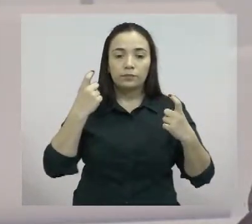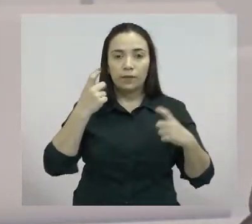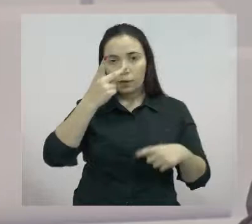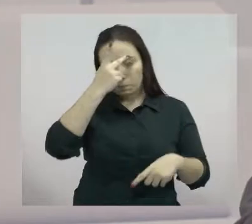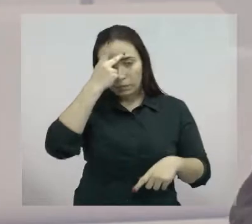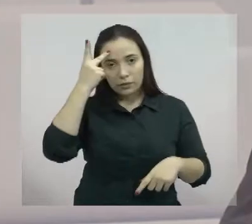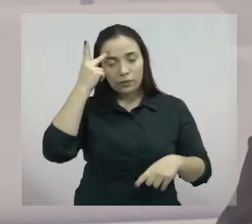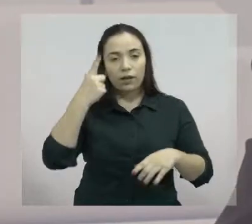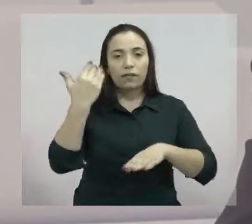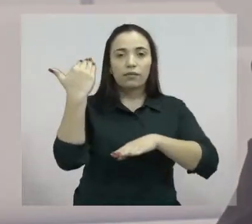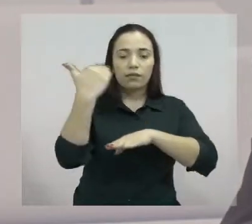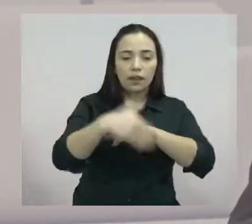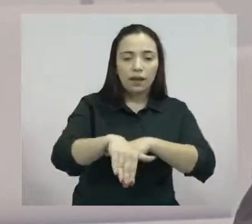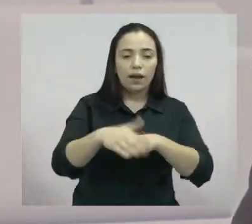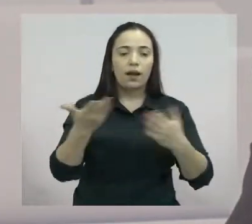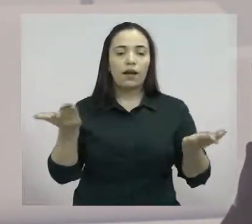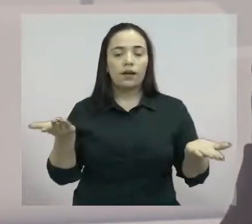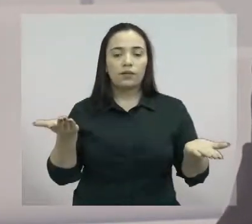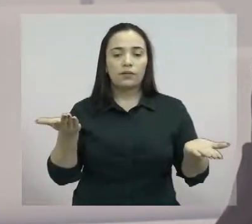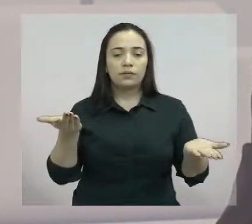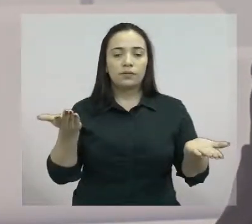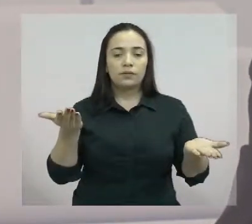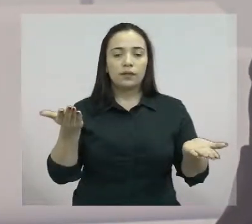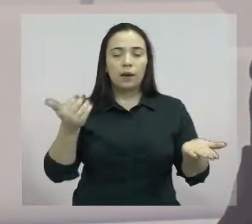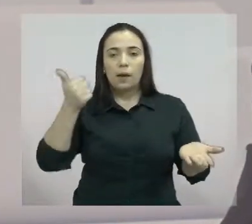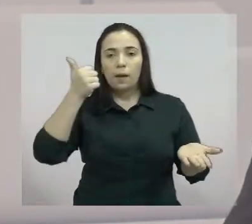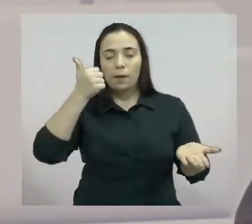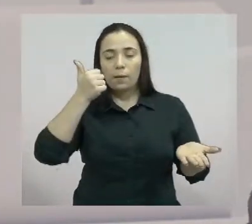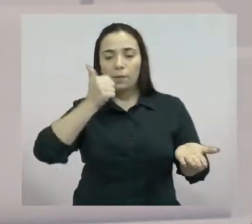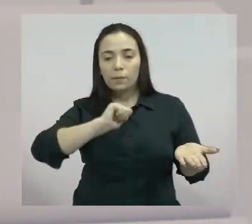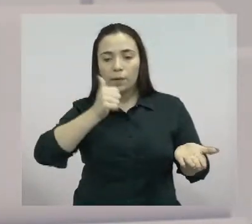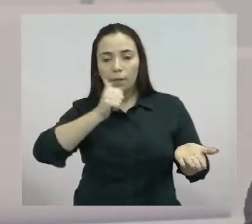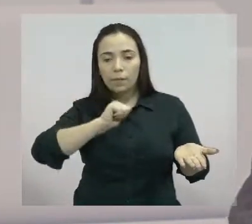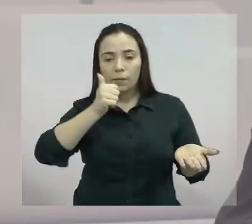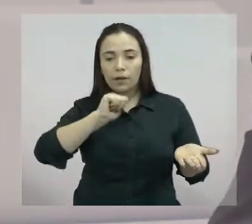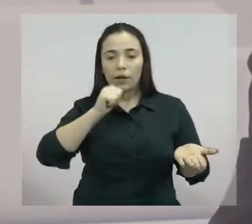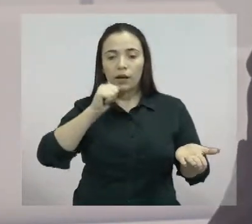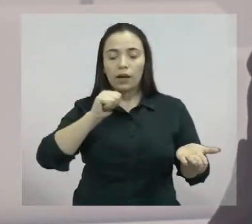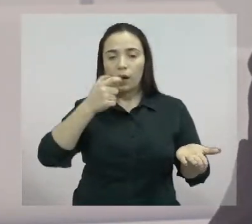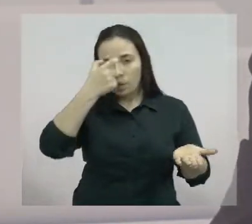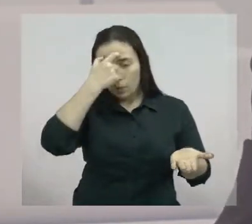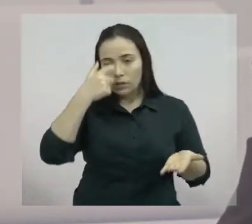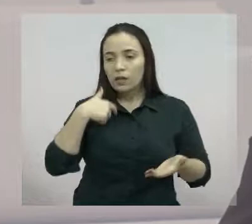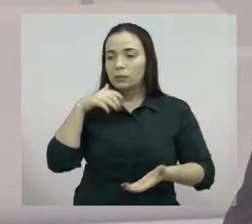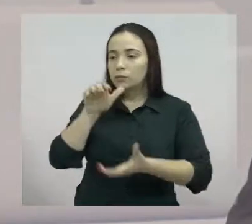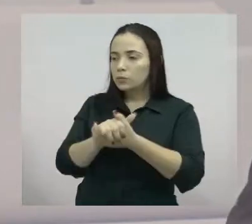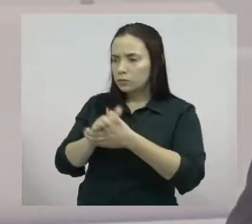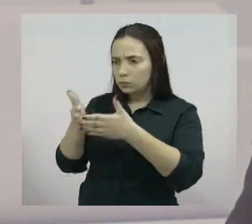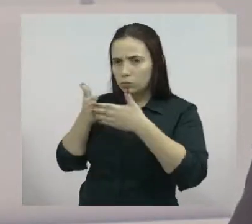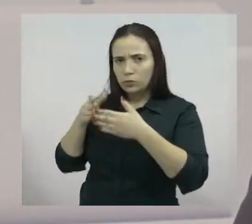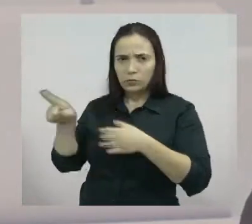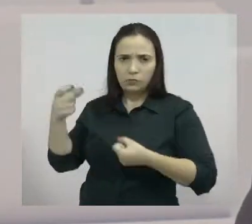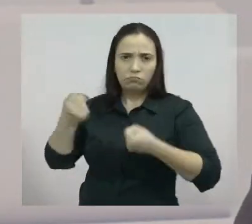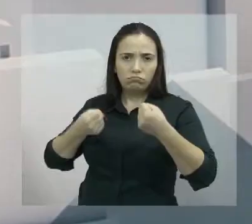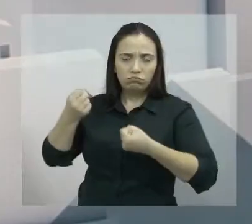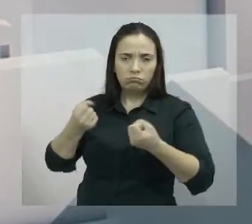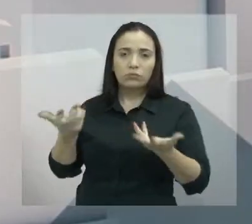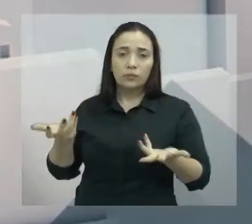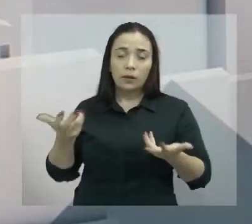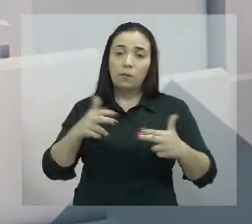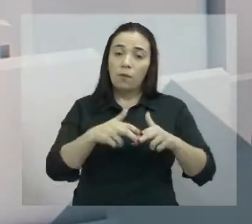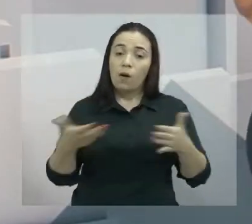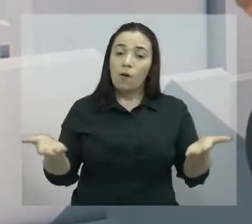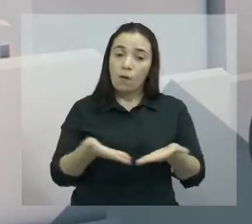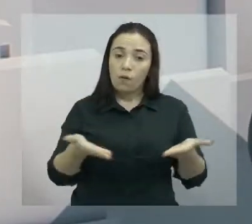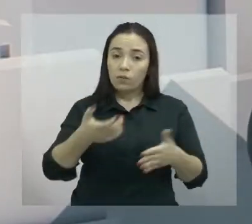de táxi, vou voltar de táxi, vou beber um pouquinho mais, ou se eu vou beber, a minha esposa vai dirigindo. Quer dizer, isso aí já é uma forma